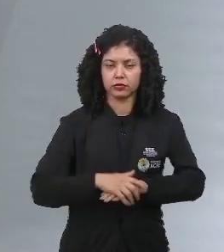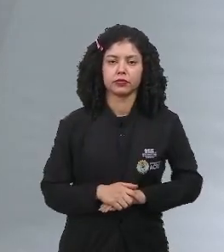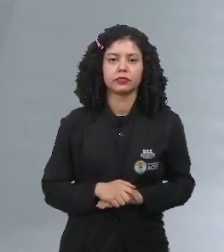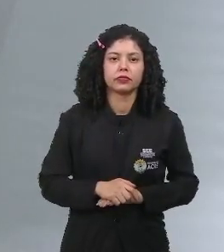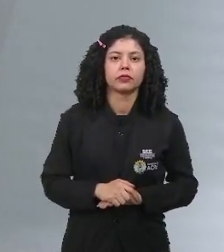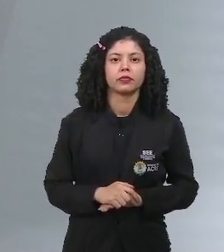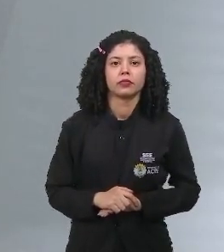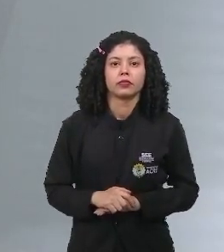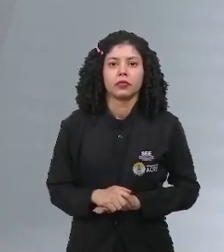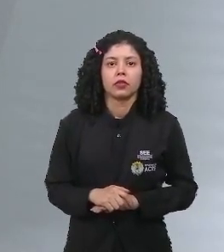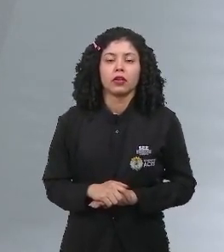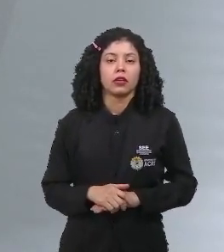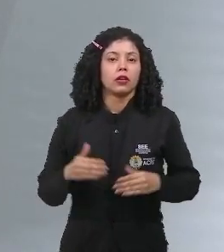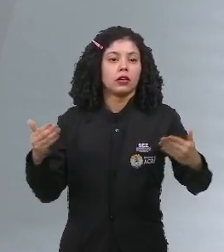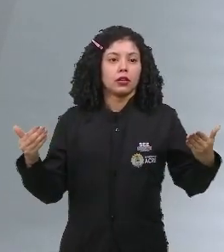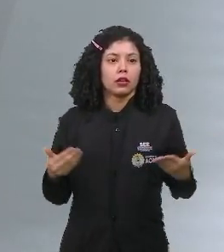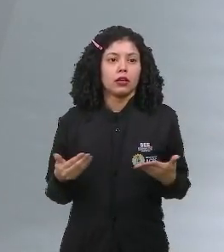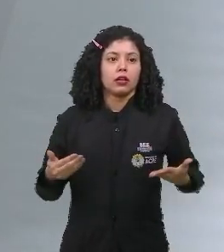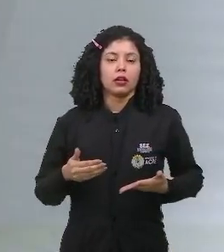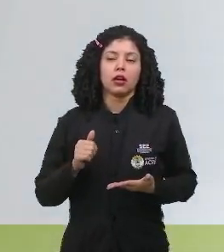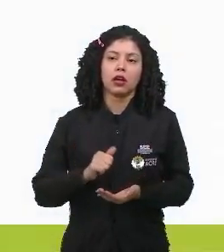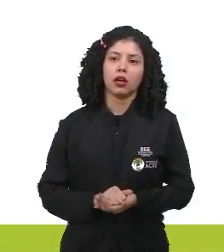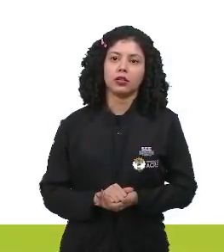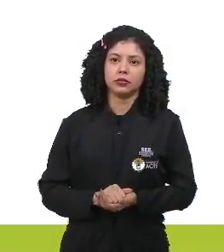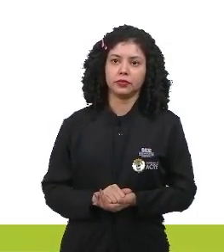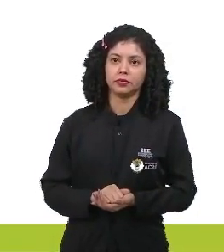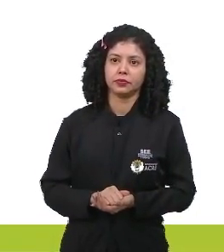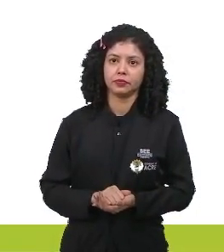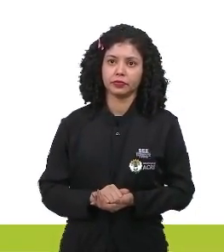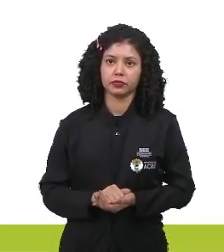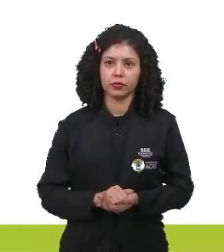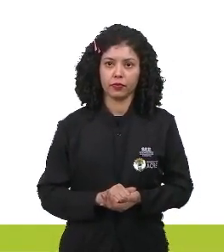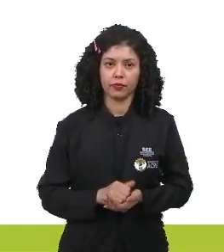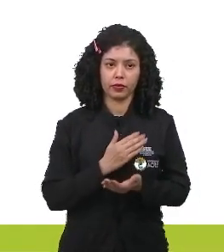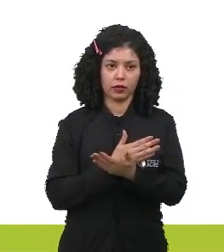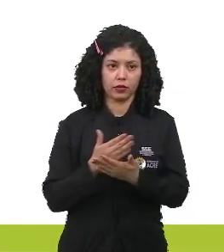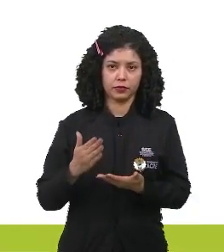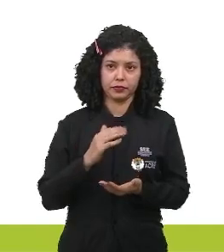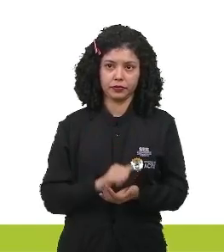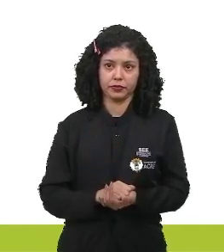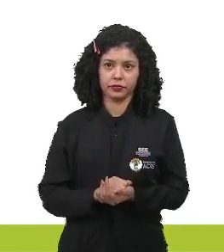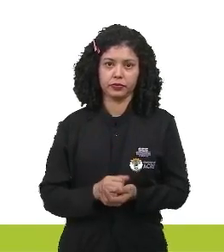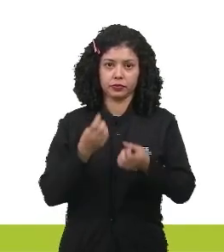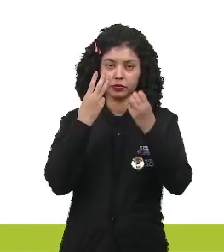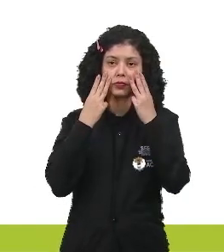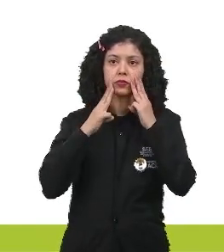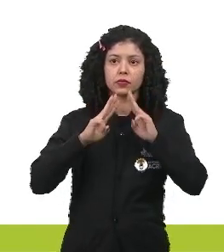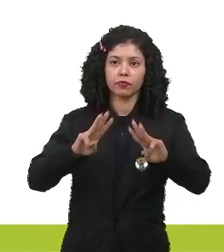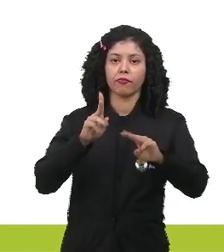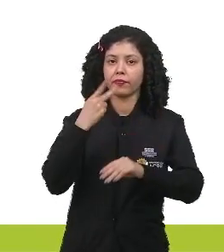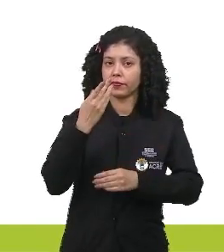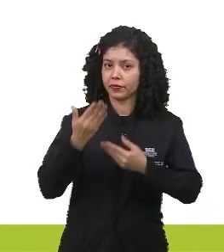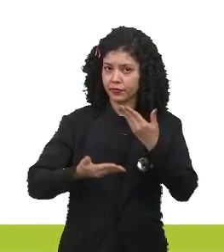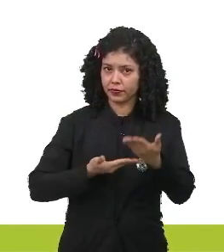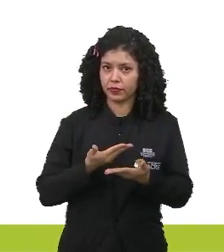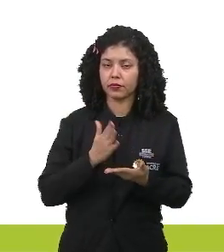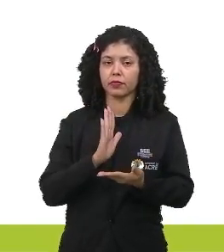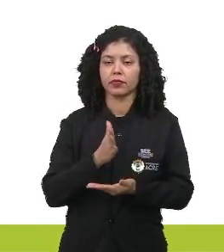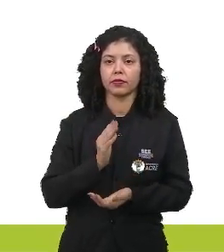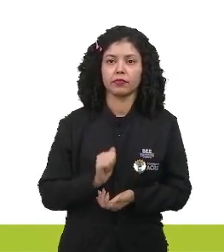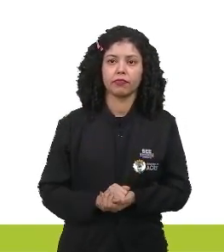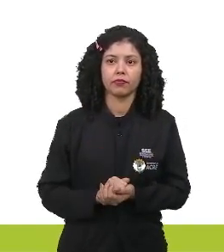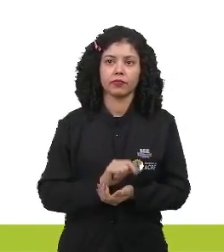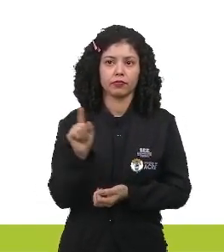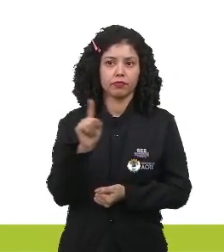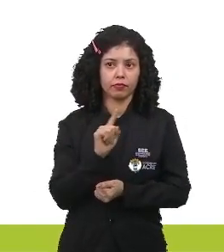moderno então agora nós vamos começar com Maquiavel E como eu já falei ele